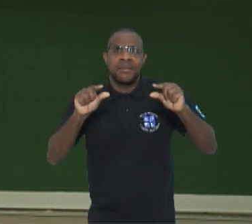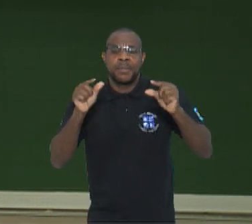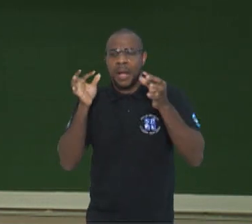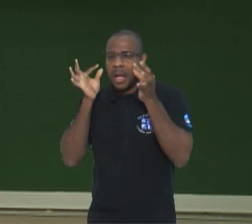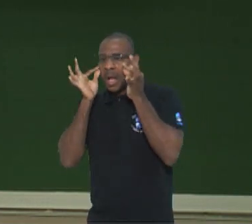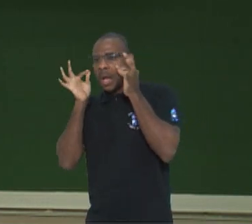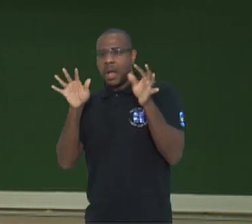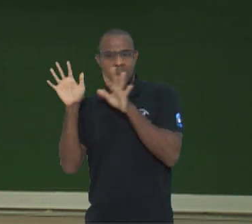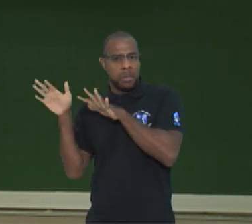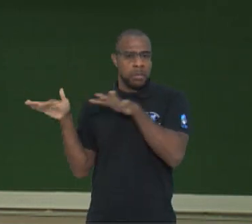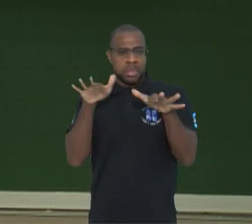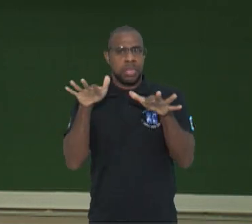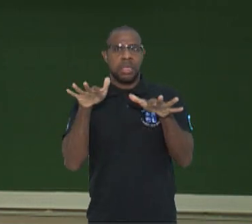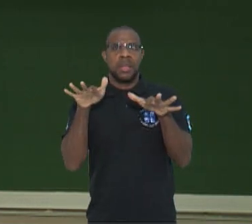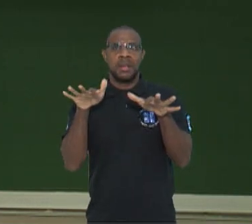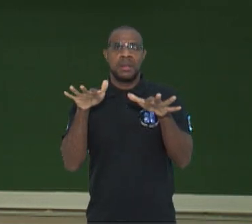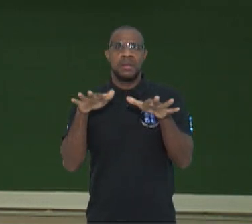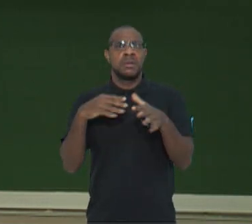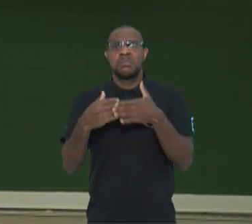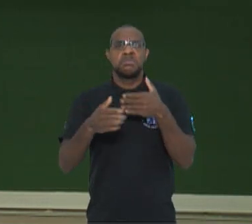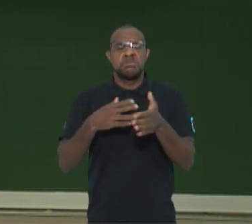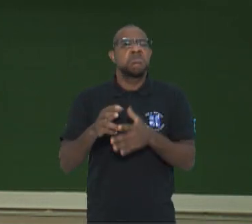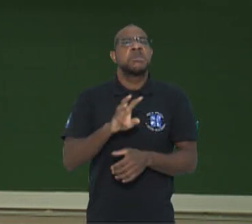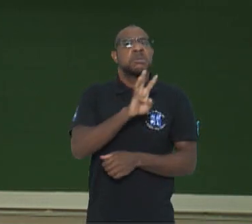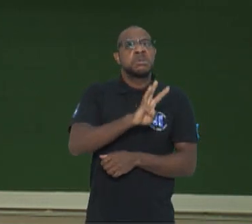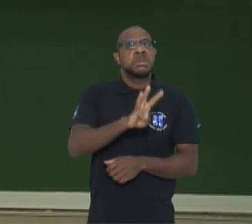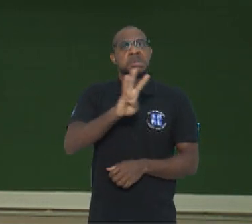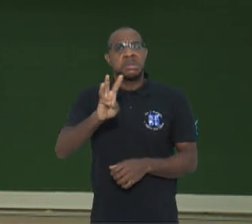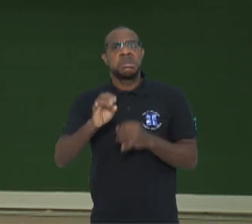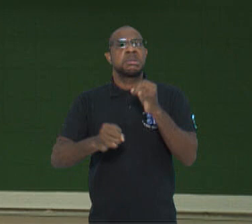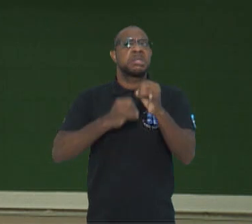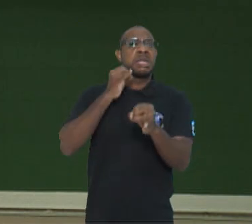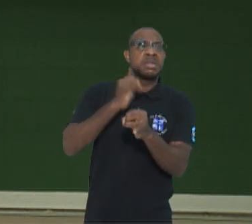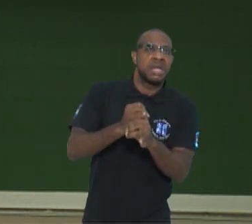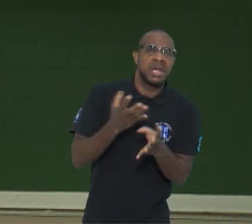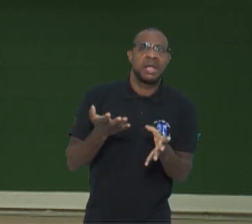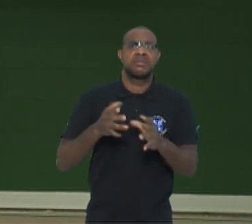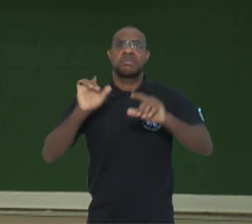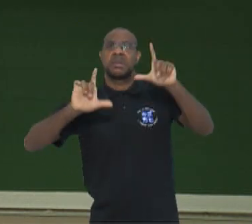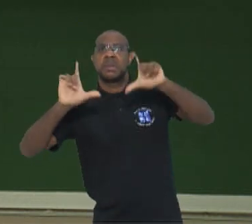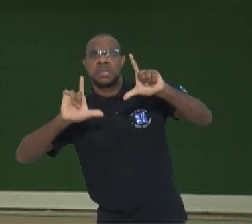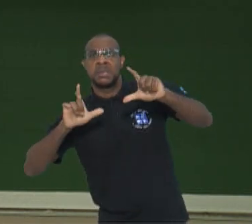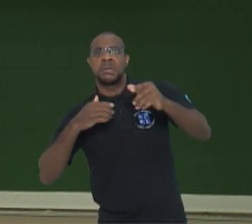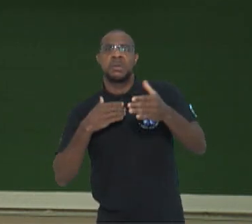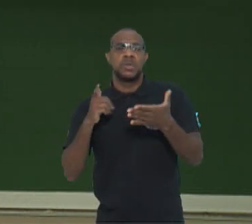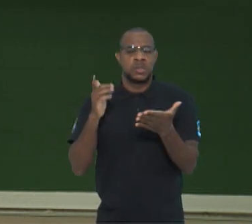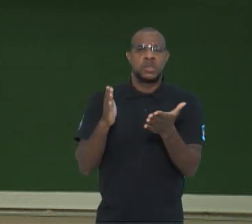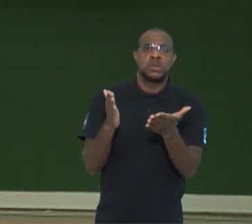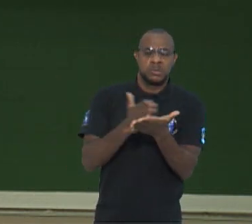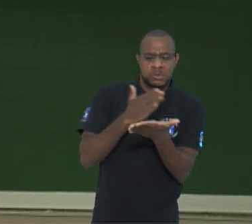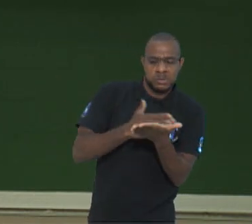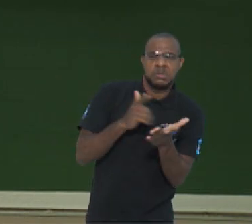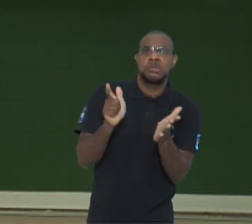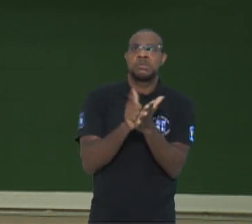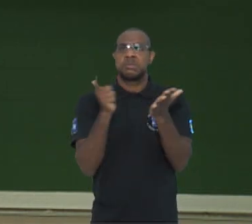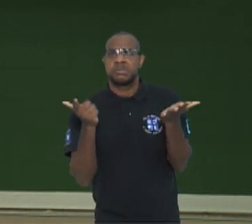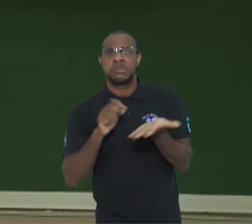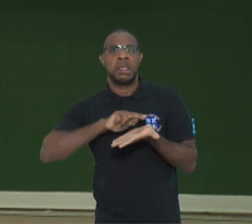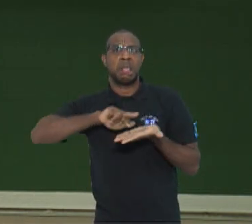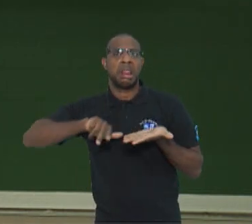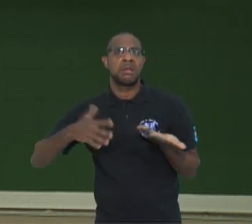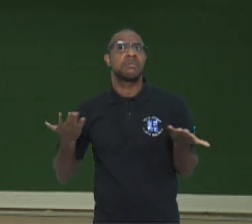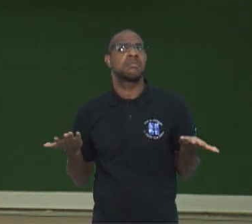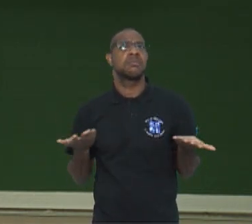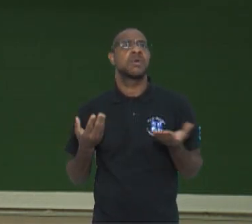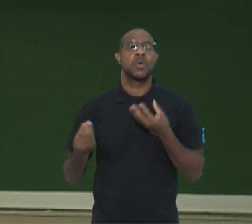o leitor online, seja o leitor físico, né? O que gosta de estar com o jornal, com a revista, enfim, nas